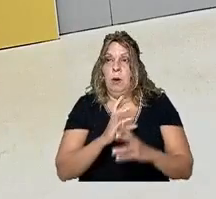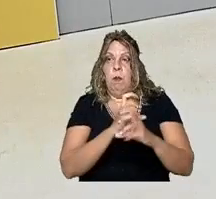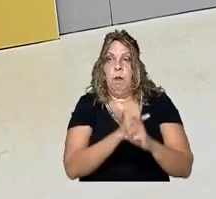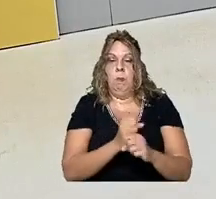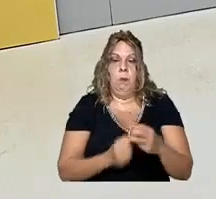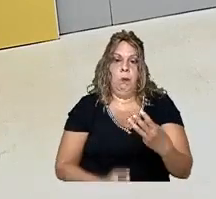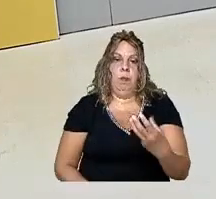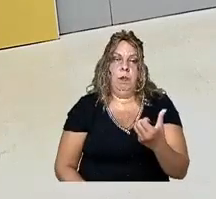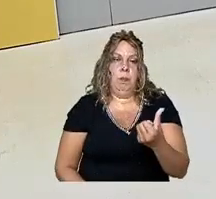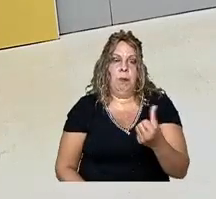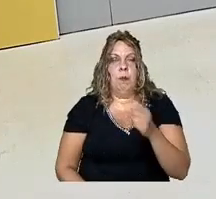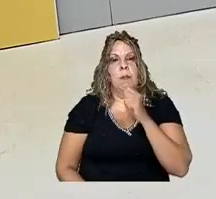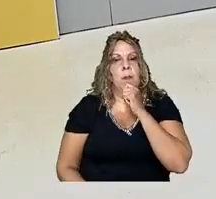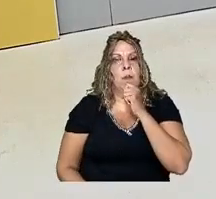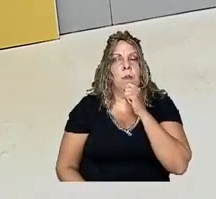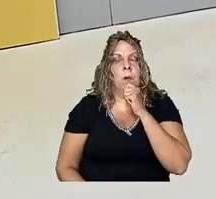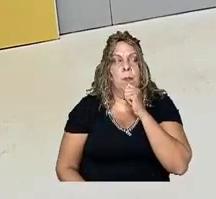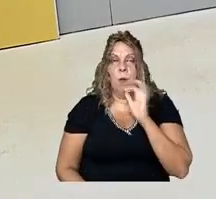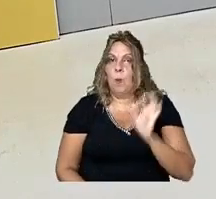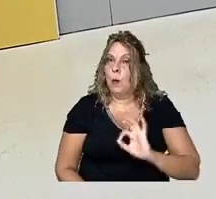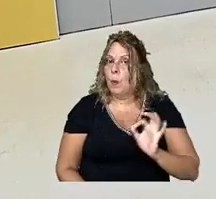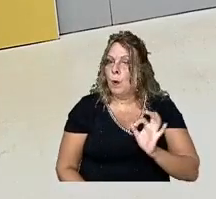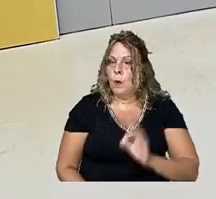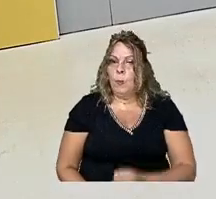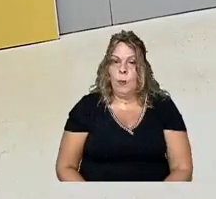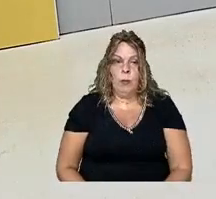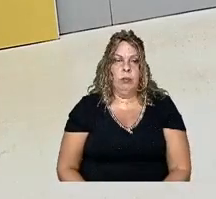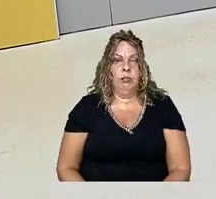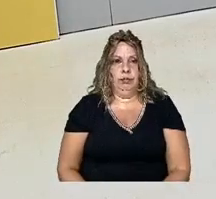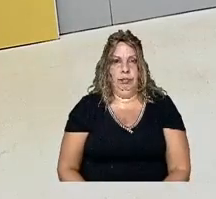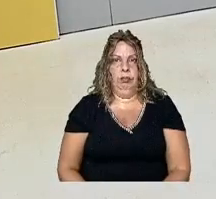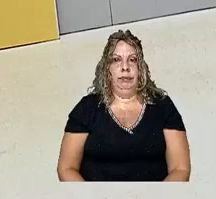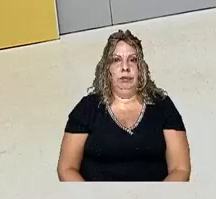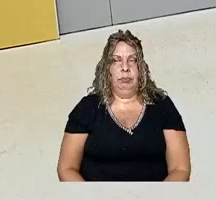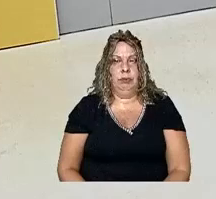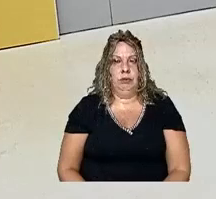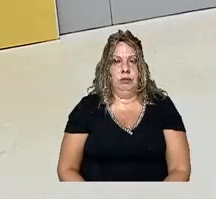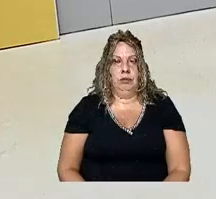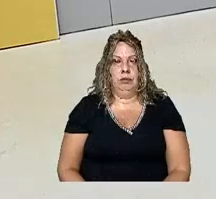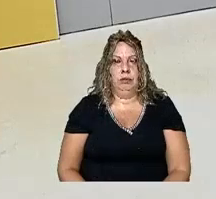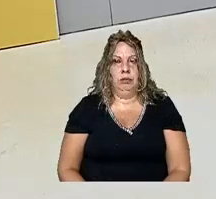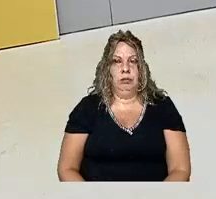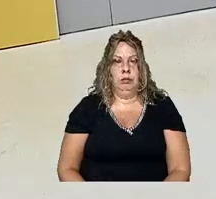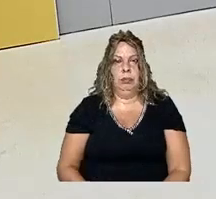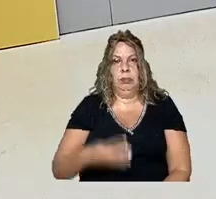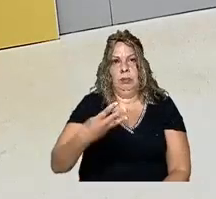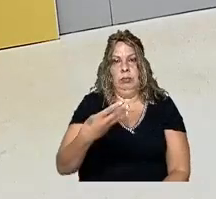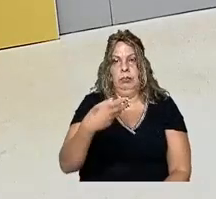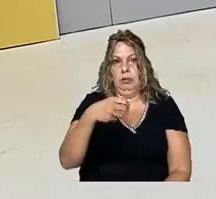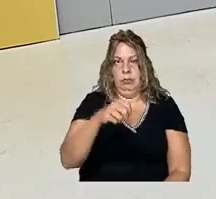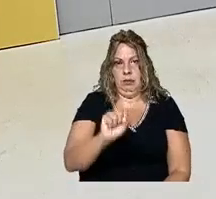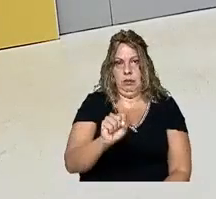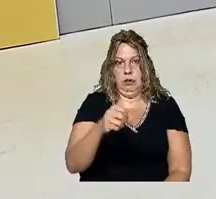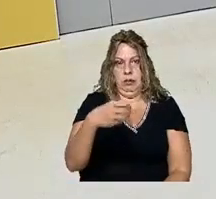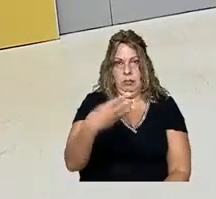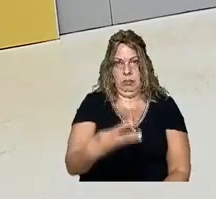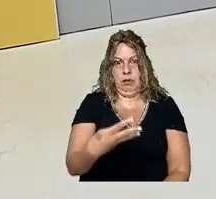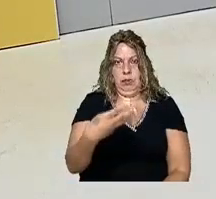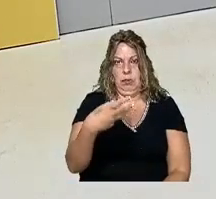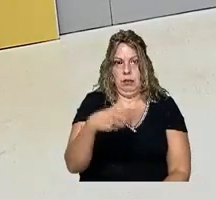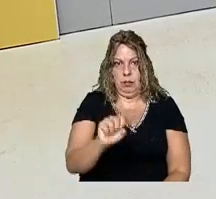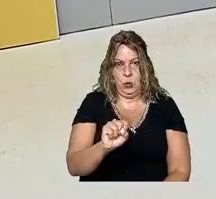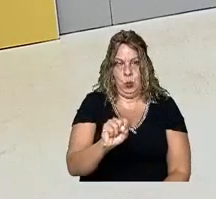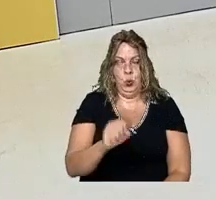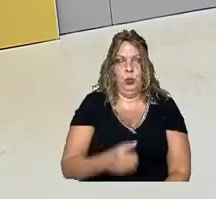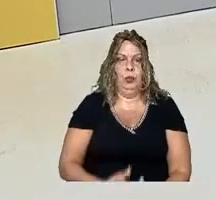chamadas. Nada ainda decidido, vamos seguindo. Olha aí, subiu mais uma bolinha. 48, decide ou não